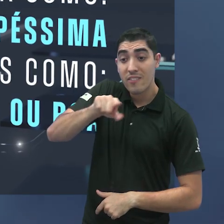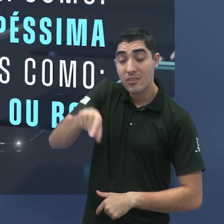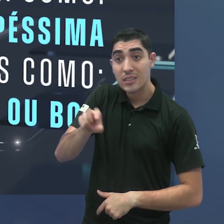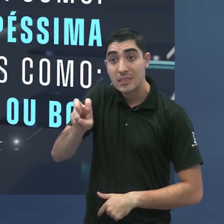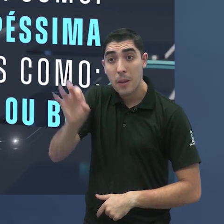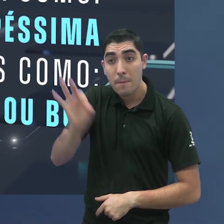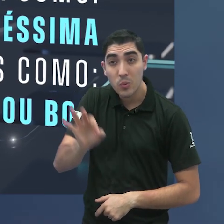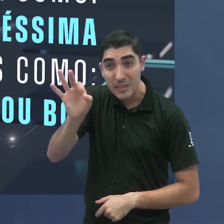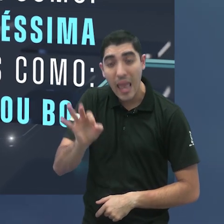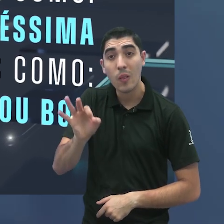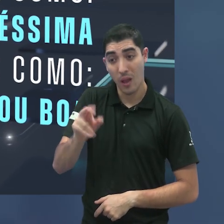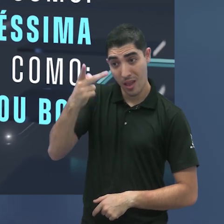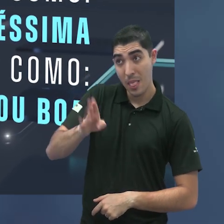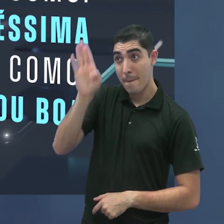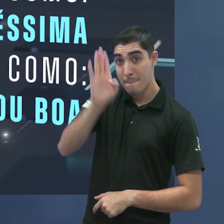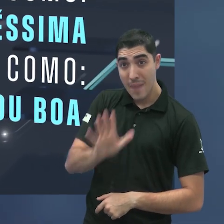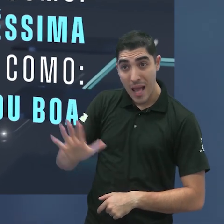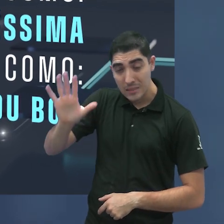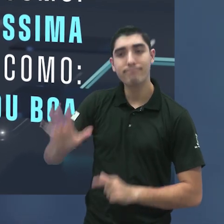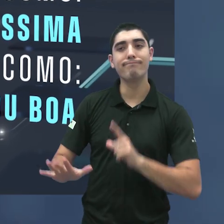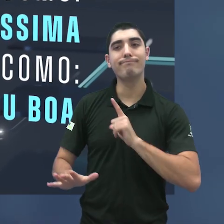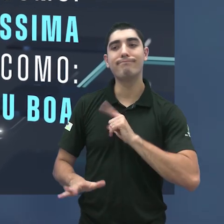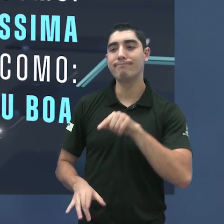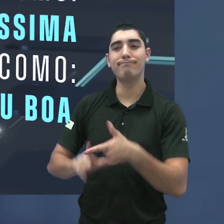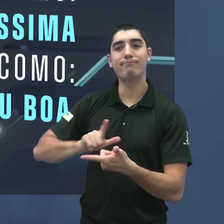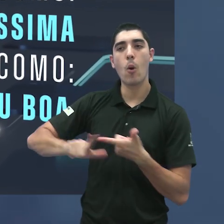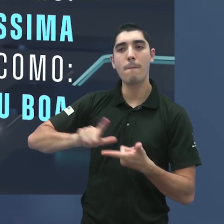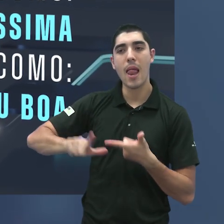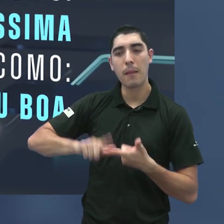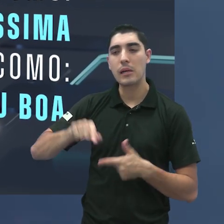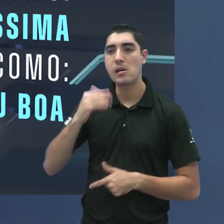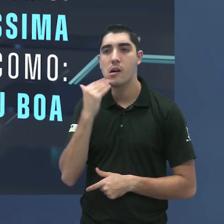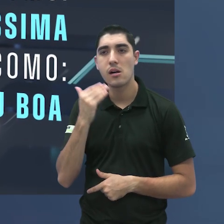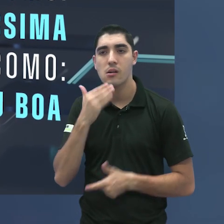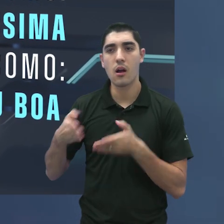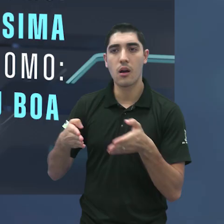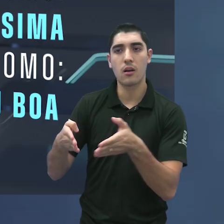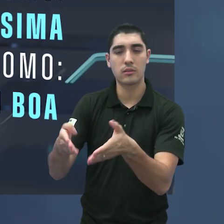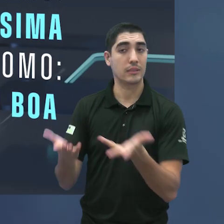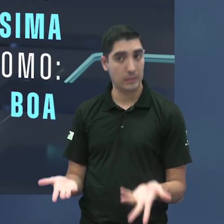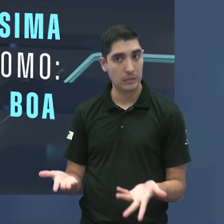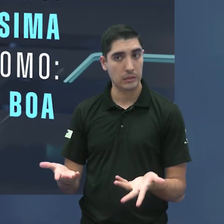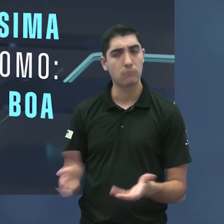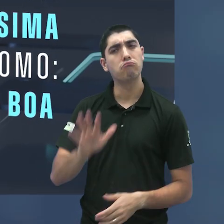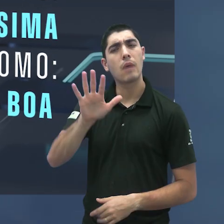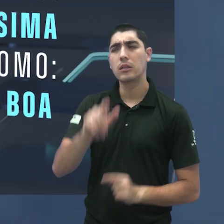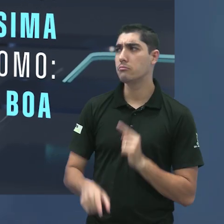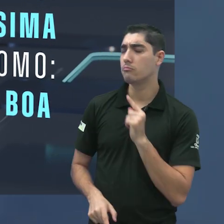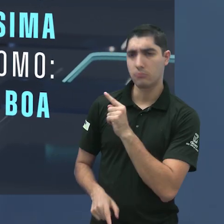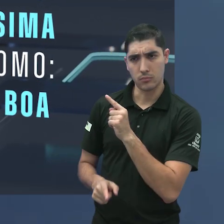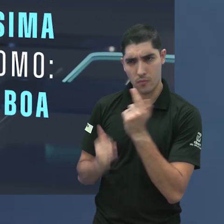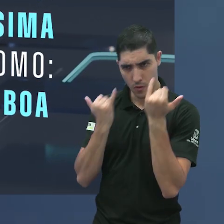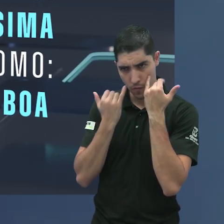67,5% das rodovias brasileiras têm uma extensão classificada como regular, ruim ou péssima. Esse levantamento, né,